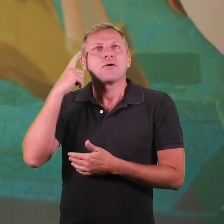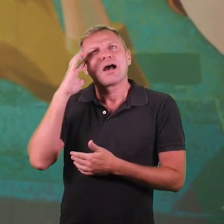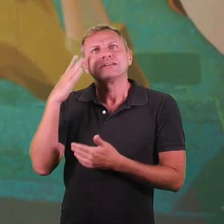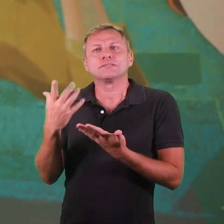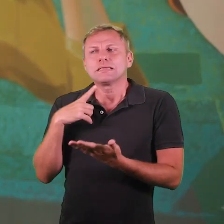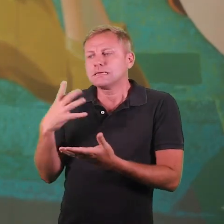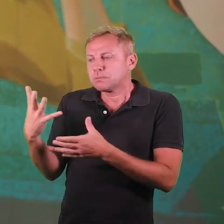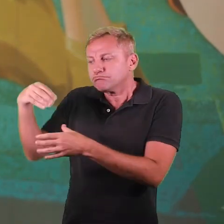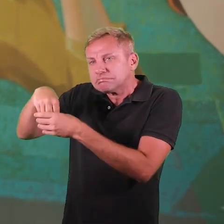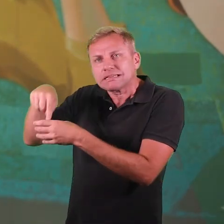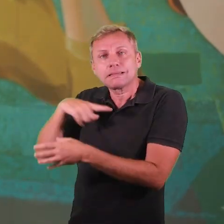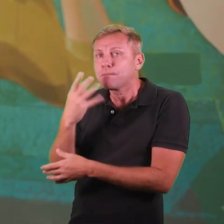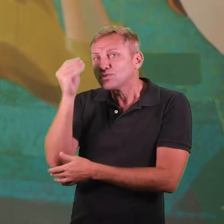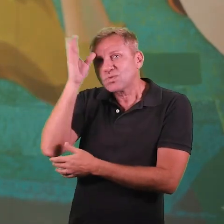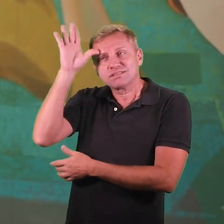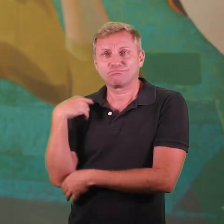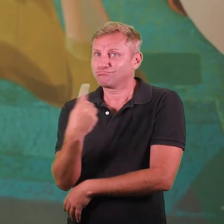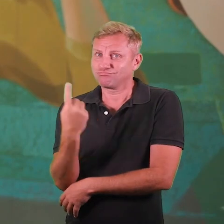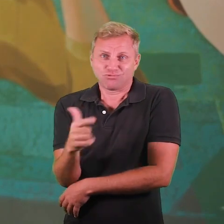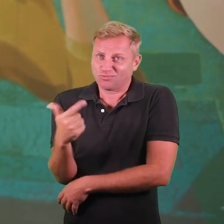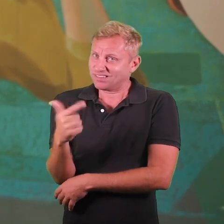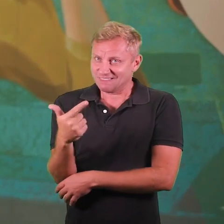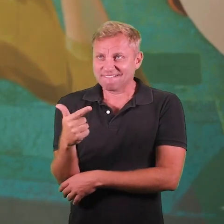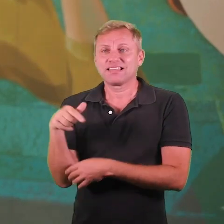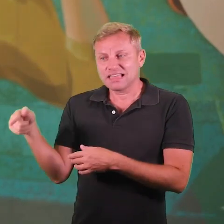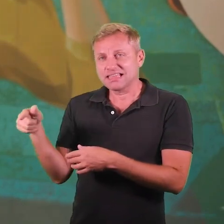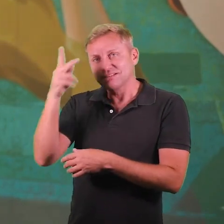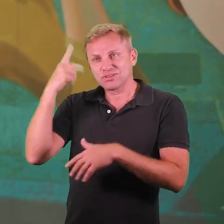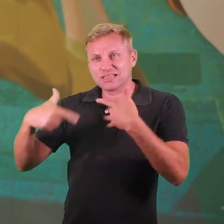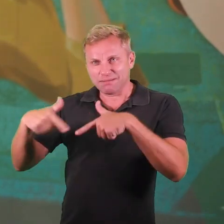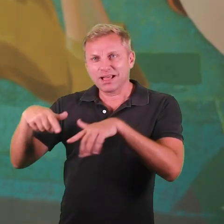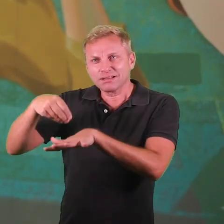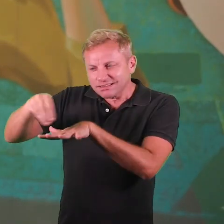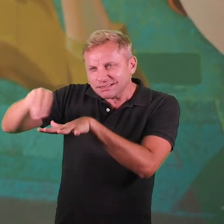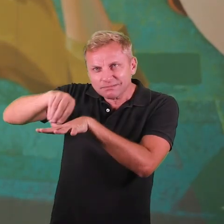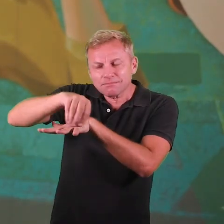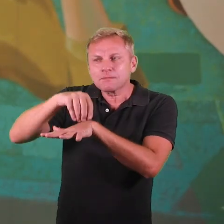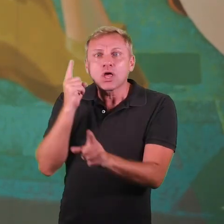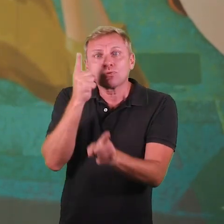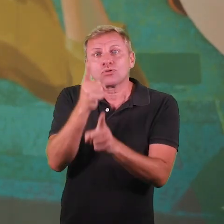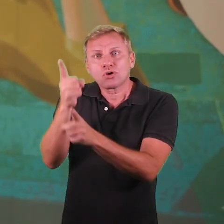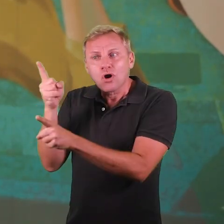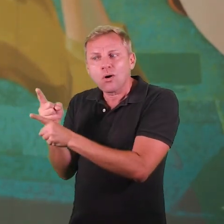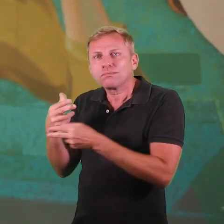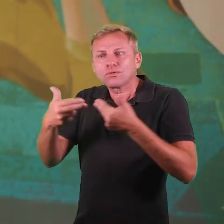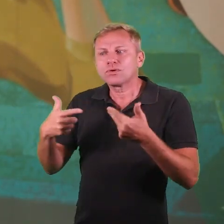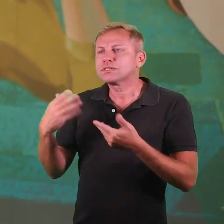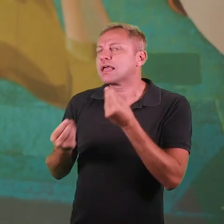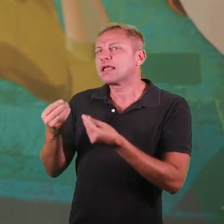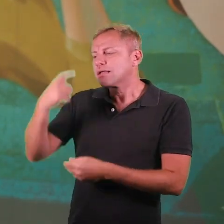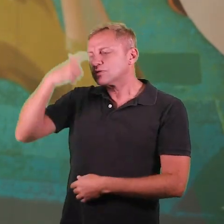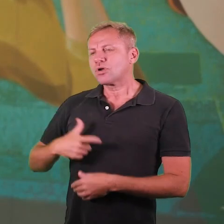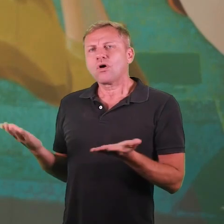muito conhecimento ali que a gente ainda não tem, né? E cada vez mais os paleontólogos descobrem determinadas questões sobre quem somos